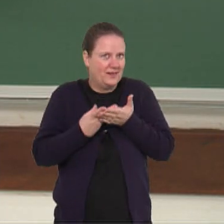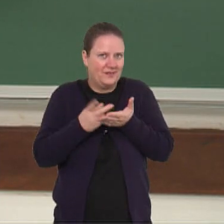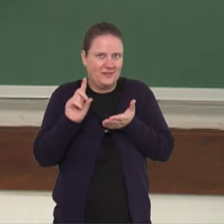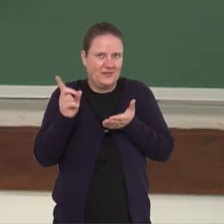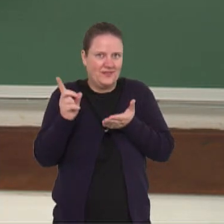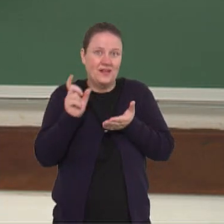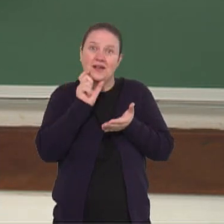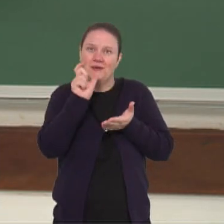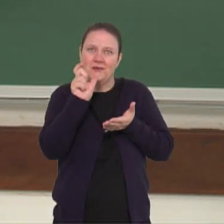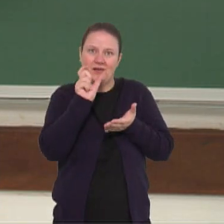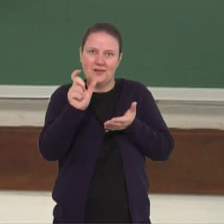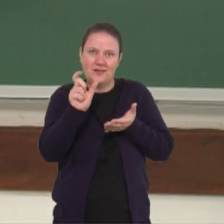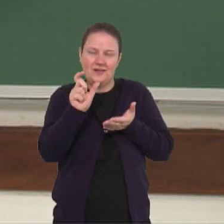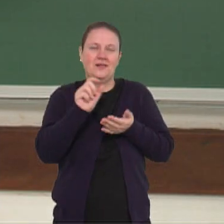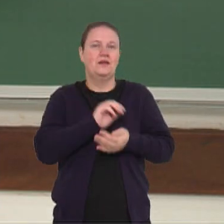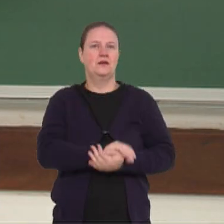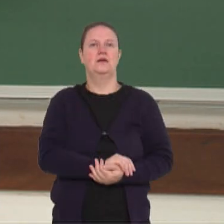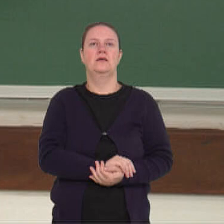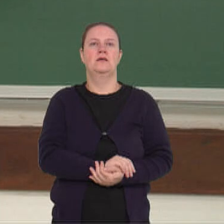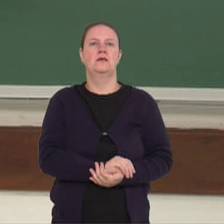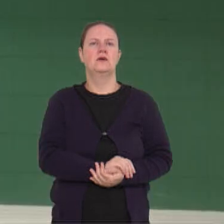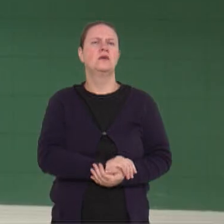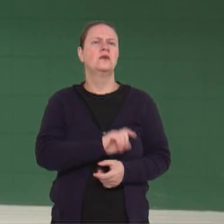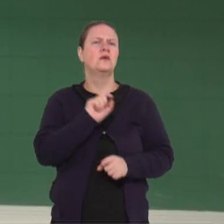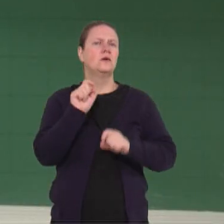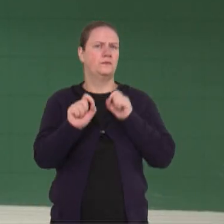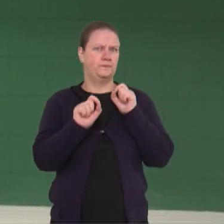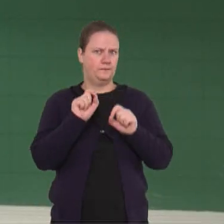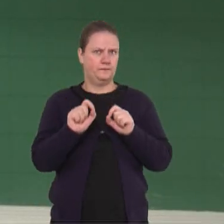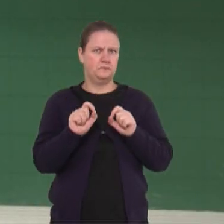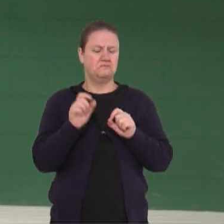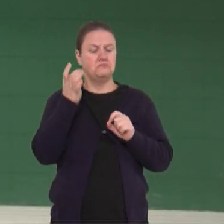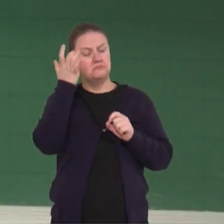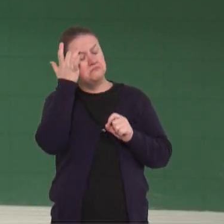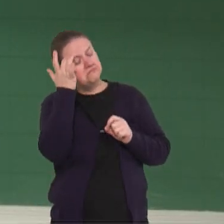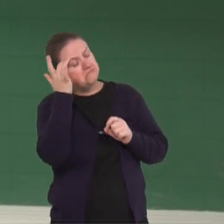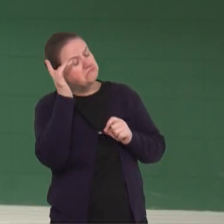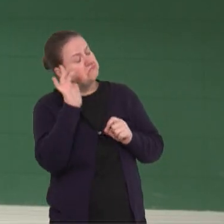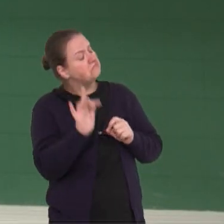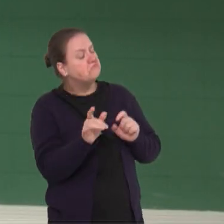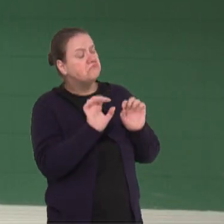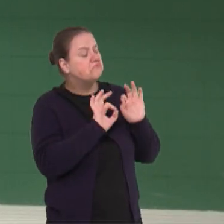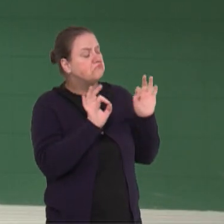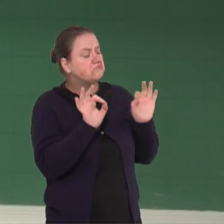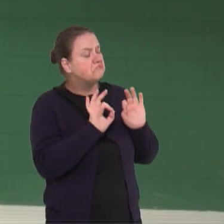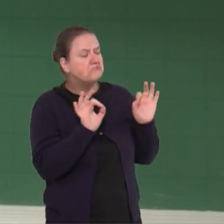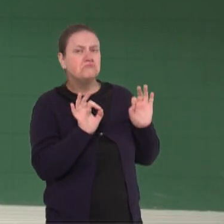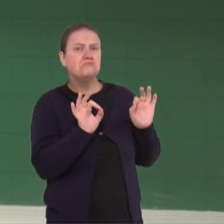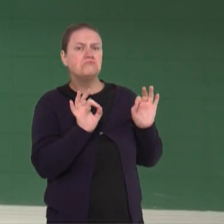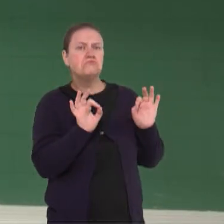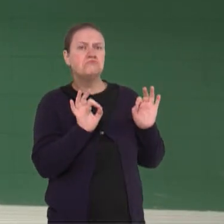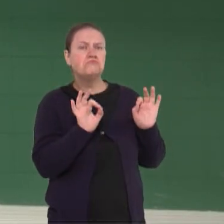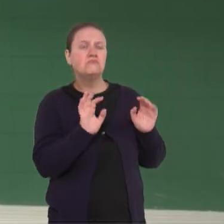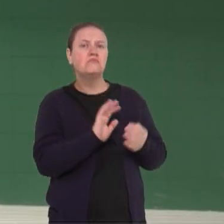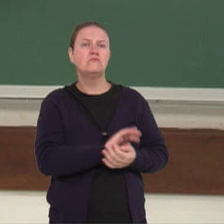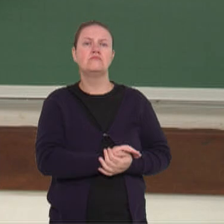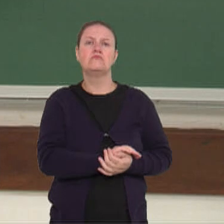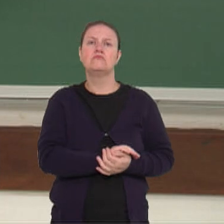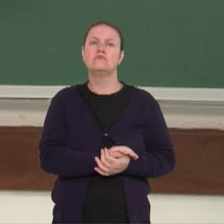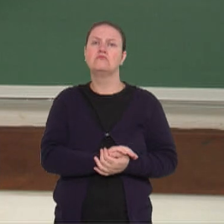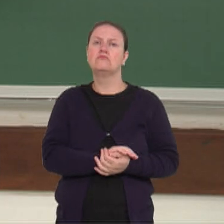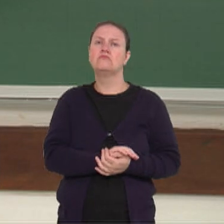tá? I didn't know. O que é I didn't know? Eu não sabia, ou eu não sei. It was